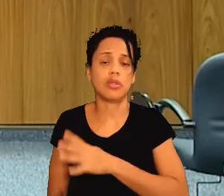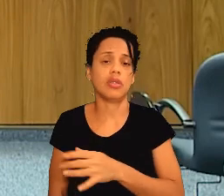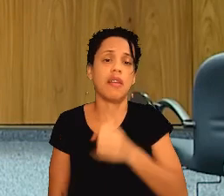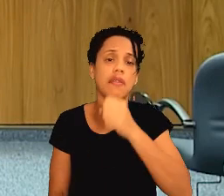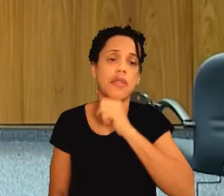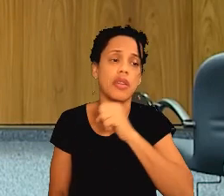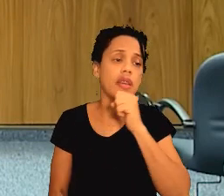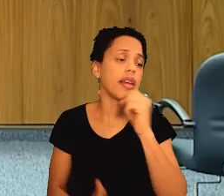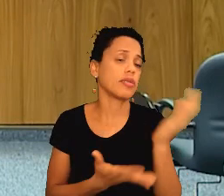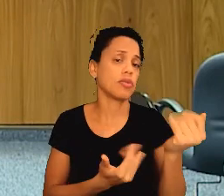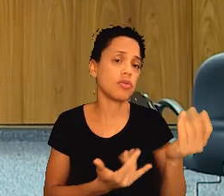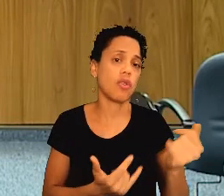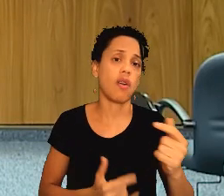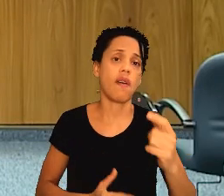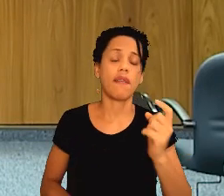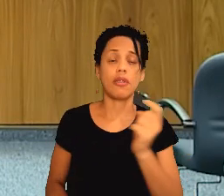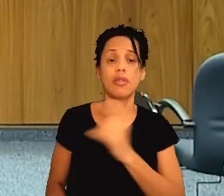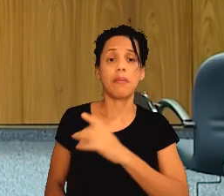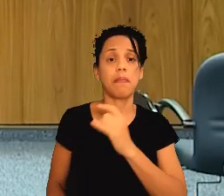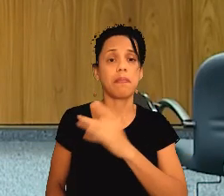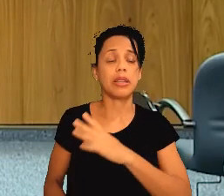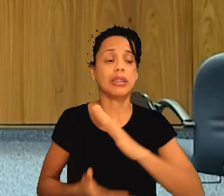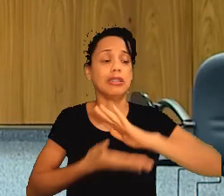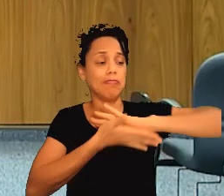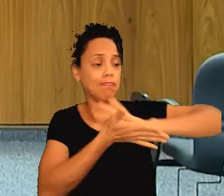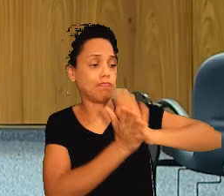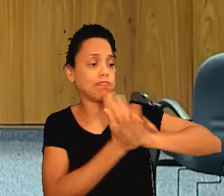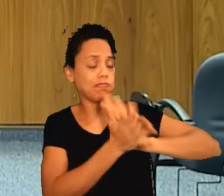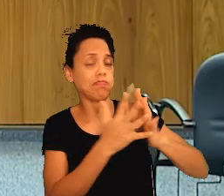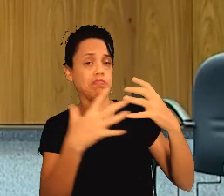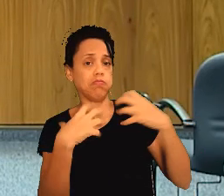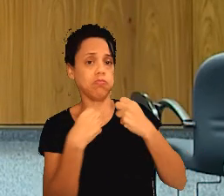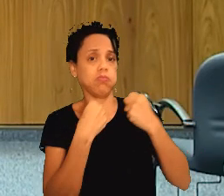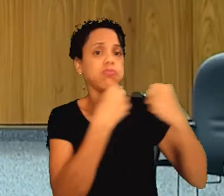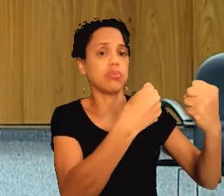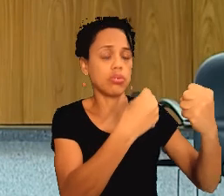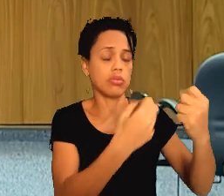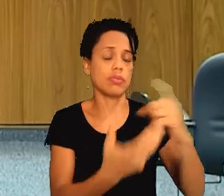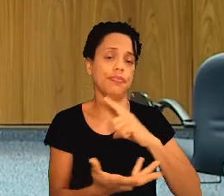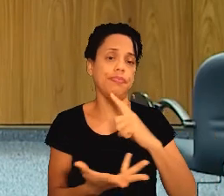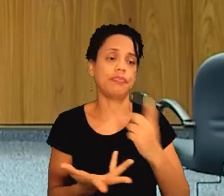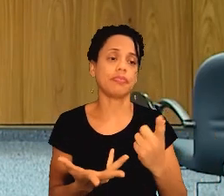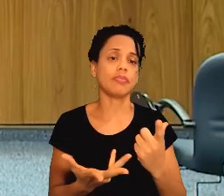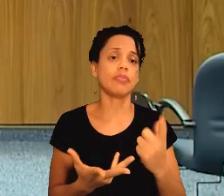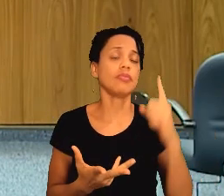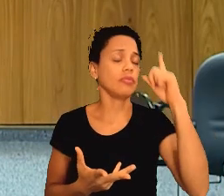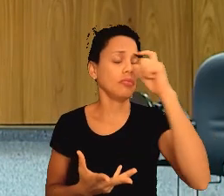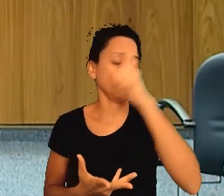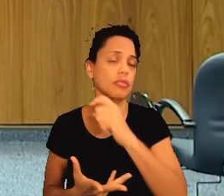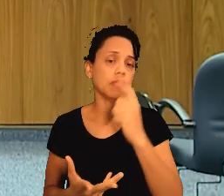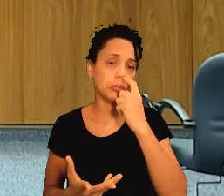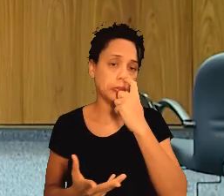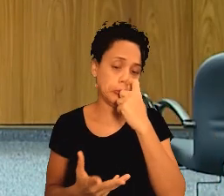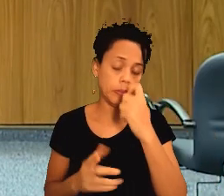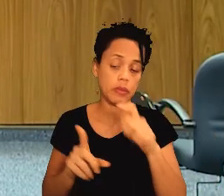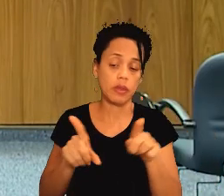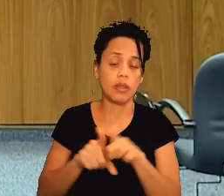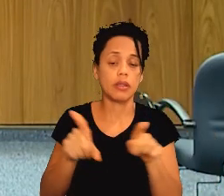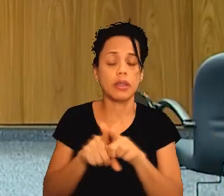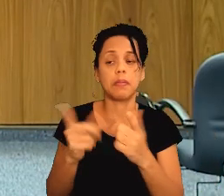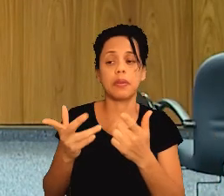velhos quanto os jovens, temem um massacre diante dessa vontade, que é renitente,